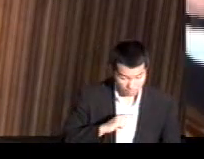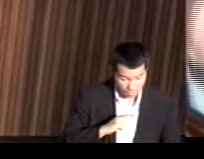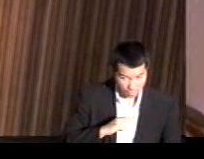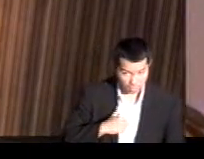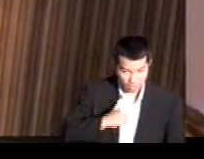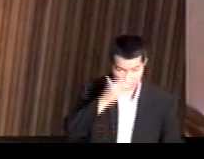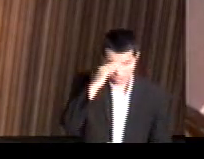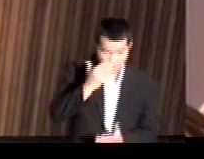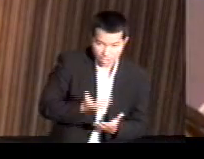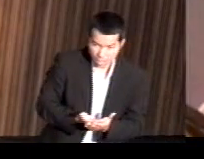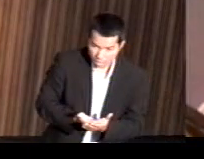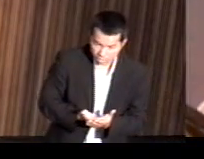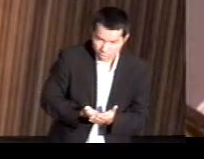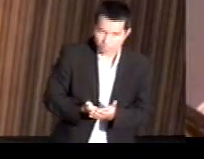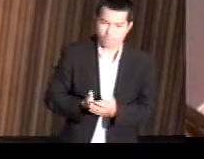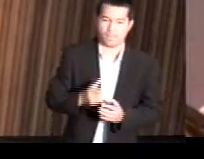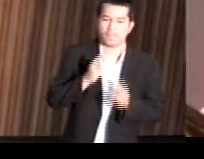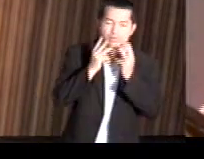ministério